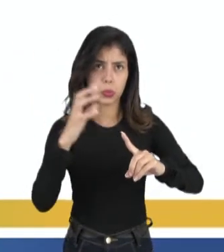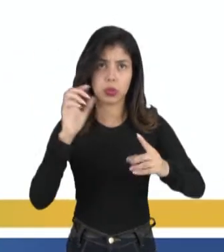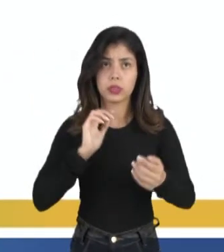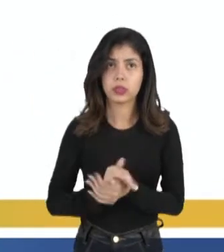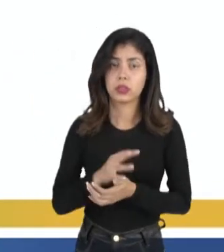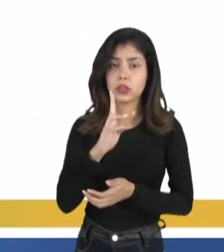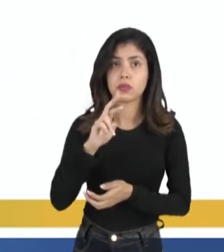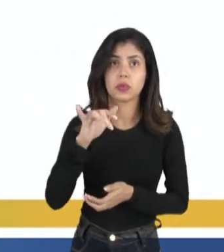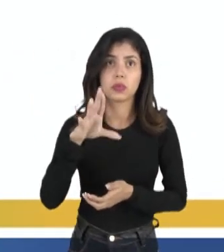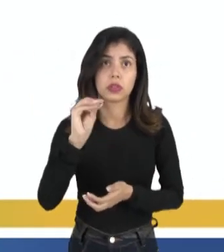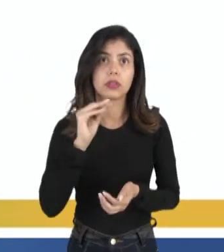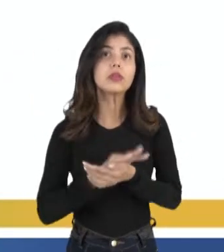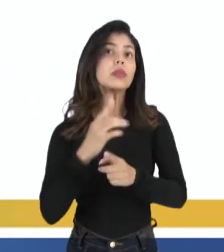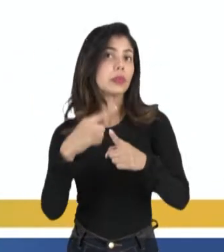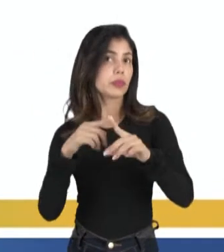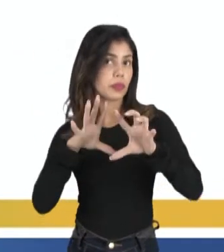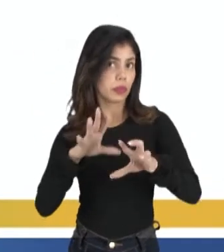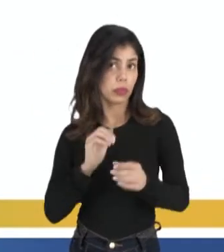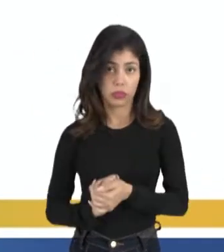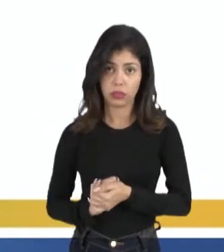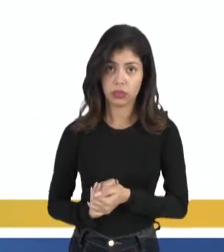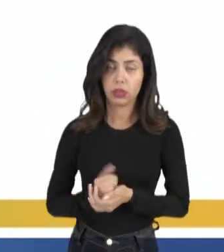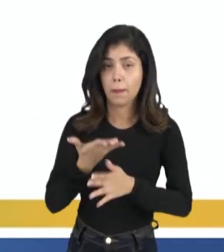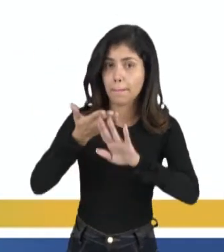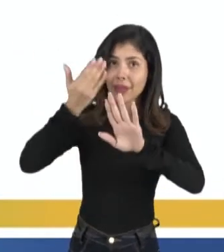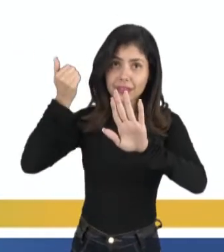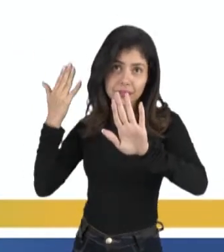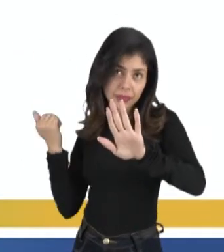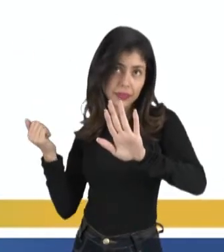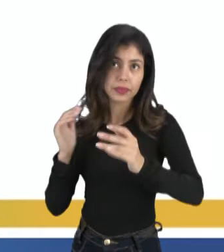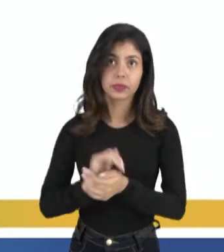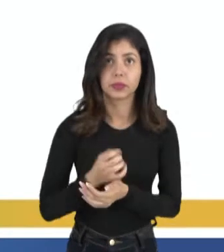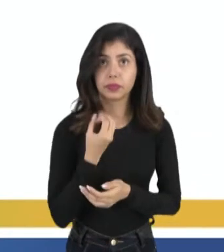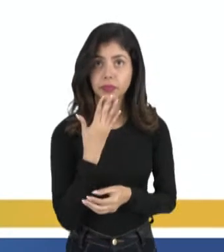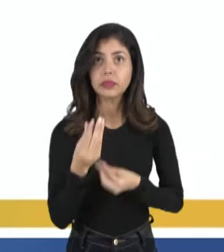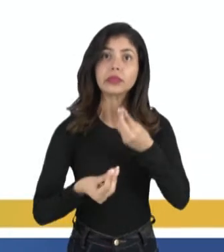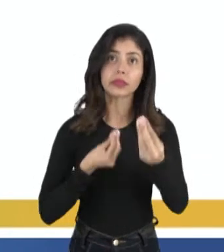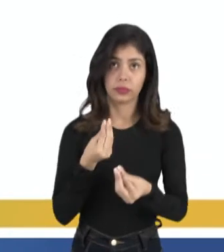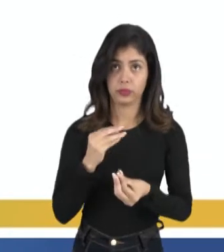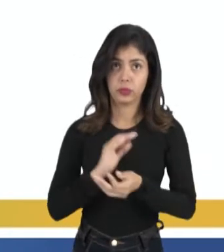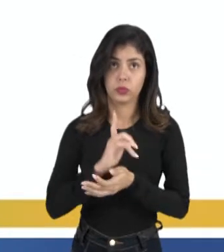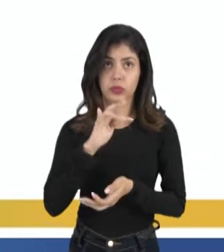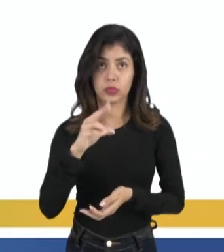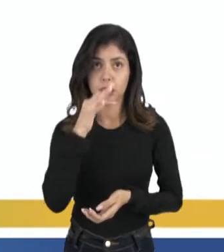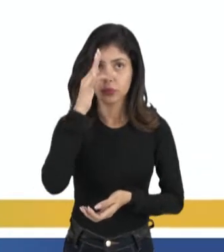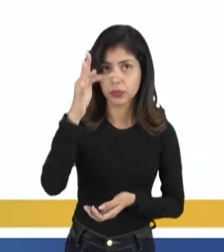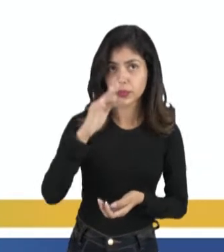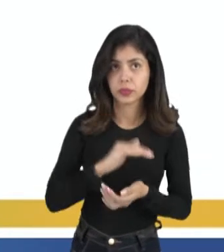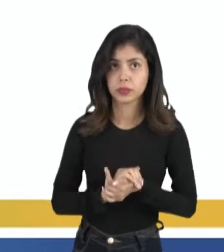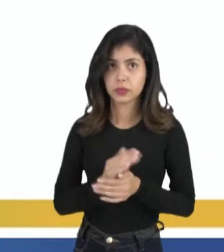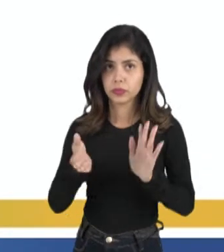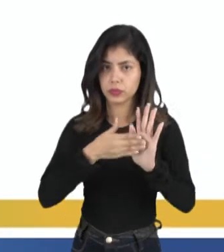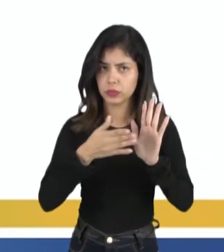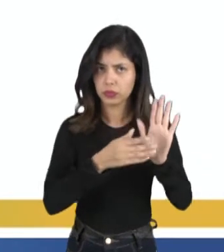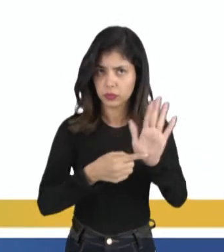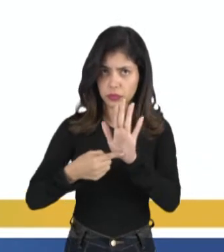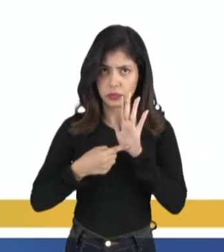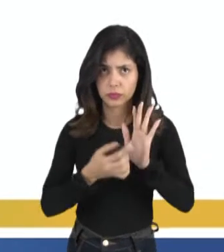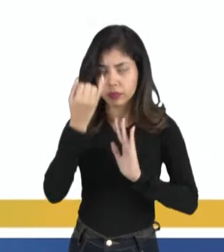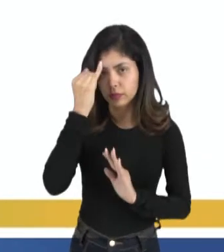influência do futurismo isso porque a rejeição ao passado bem como o culto do Futuro